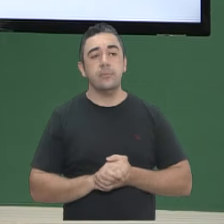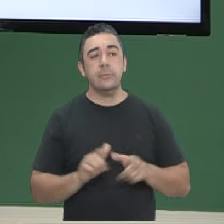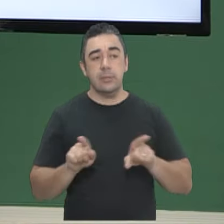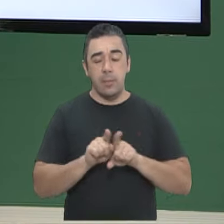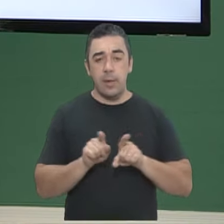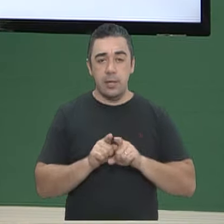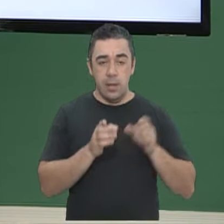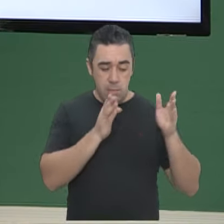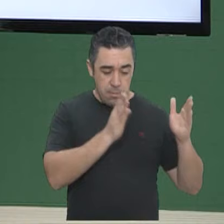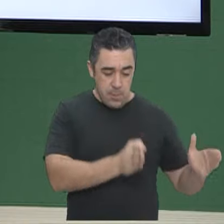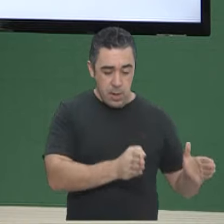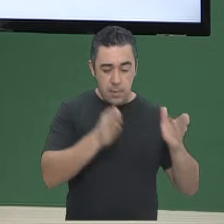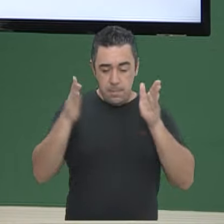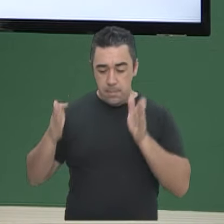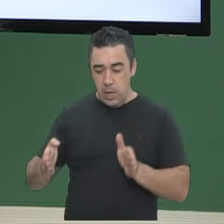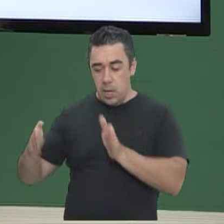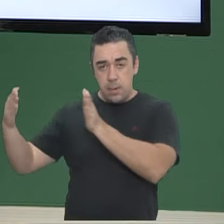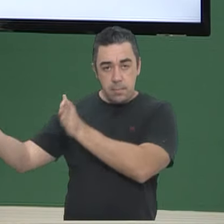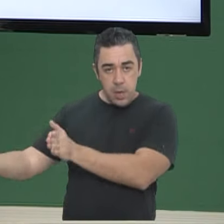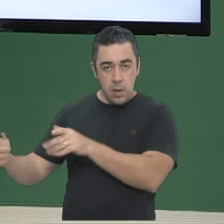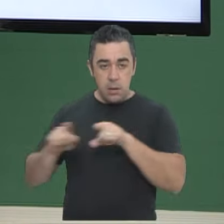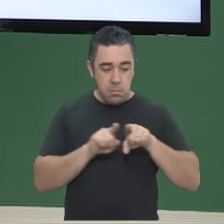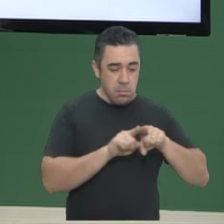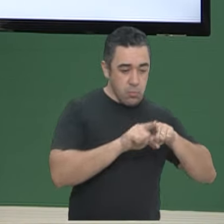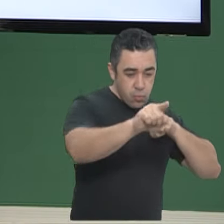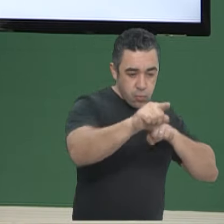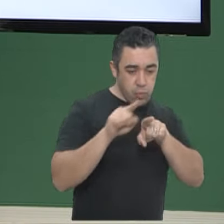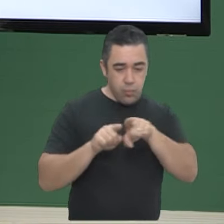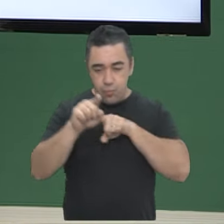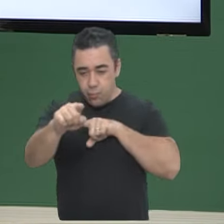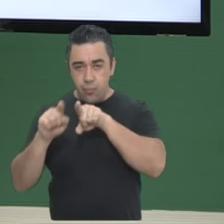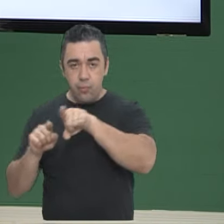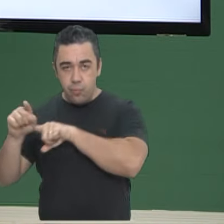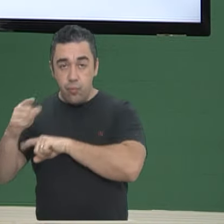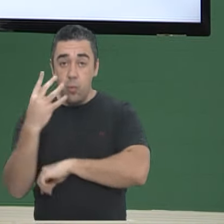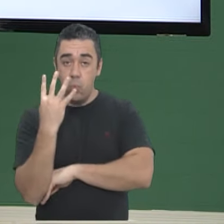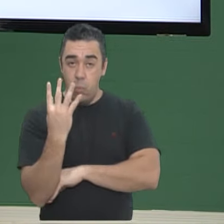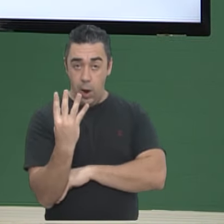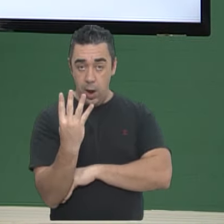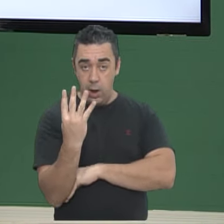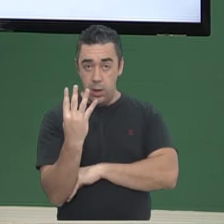raias, né? As pistas são divididas em 8 raias,